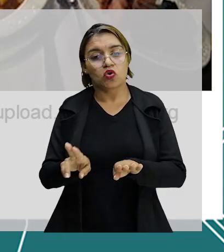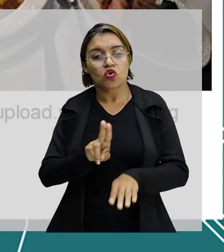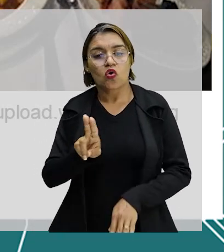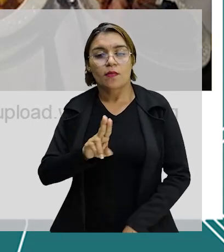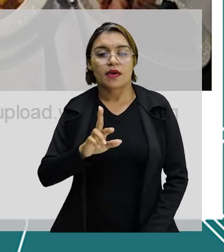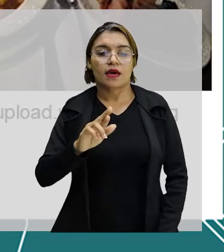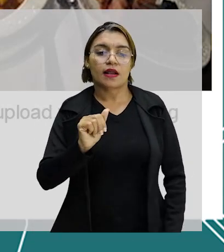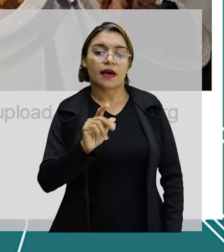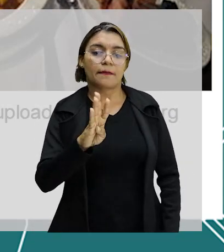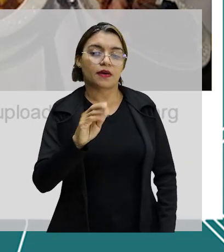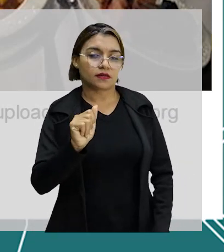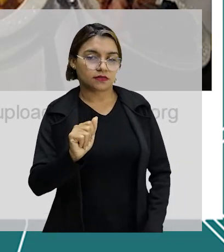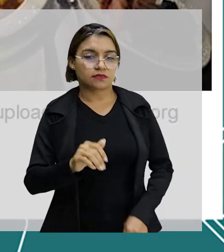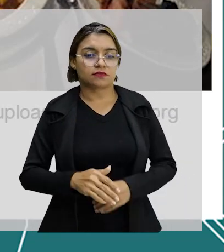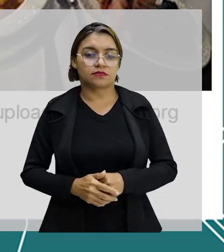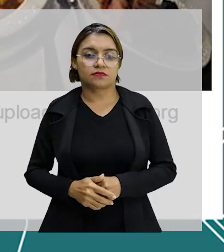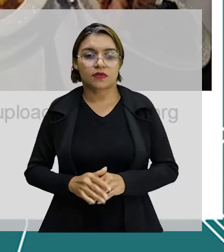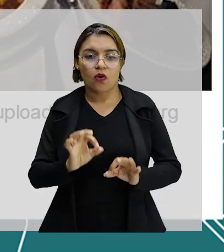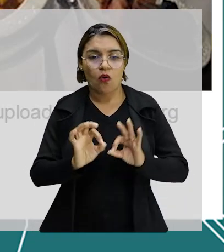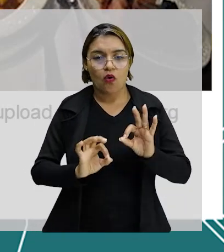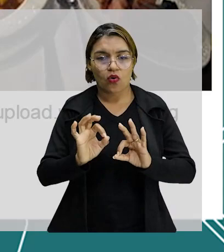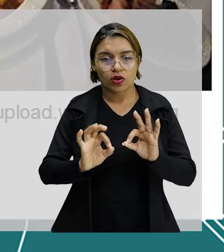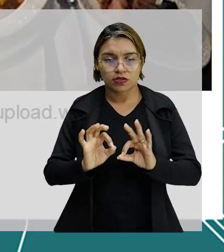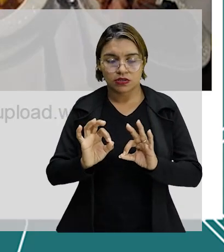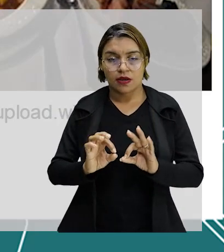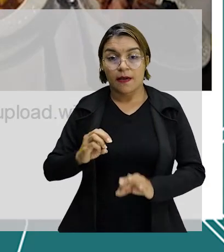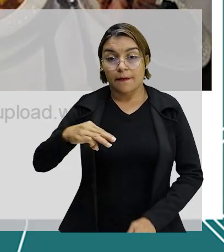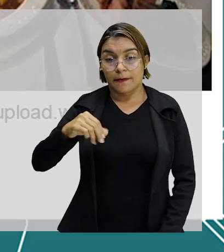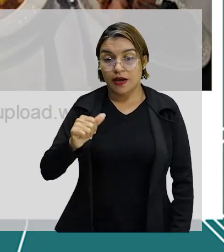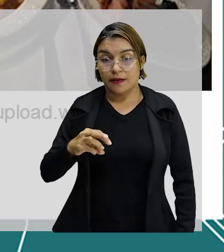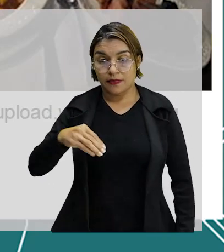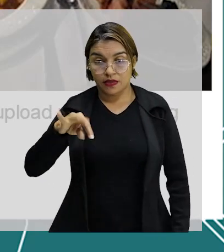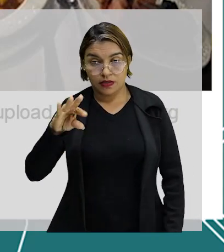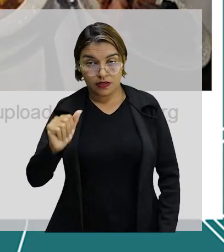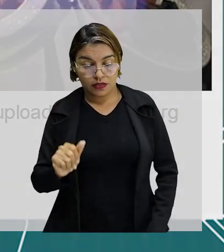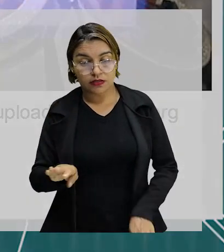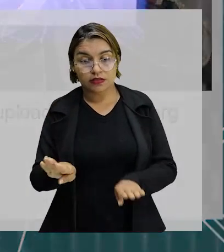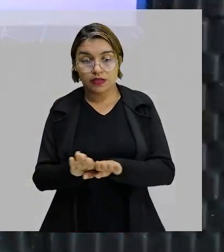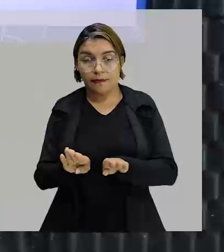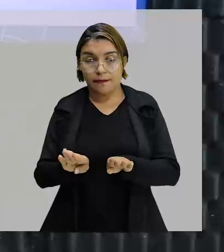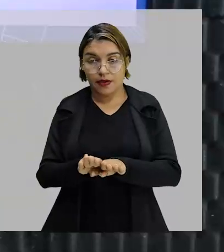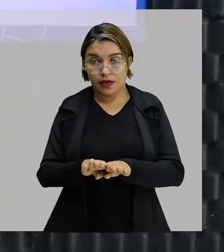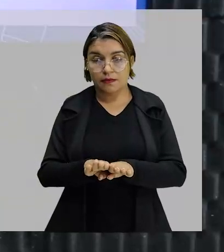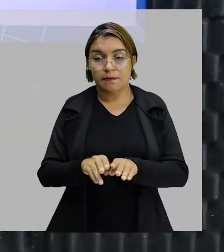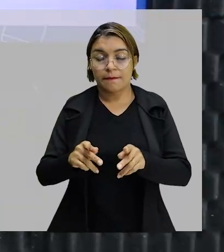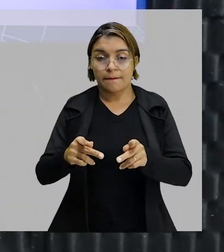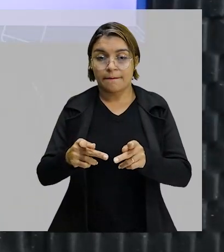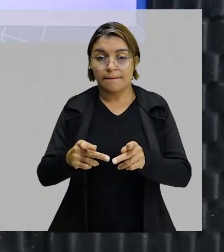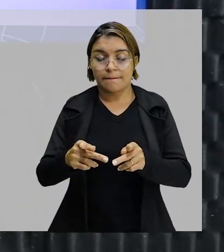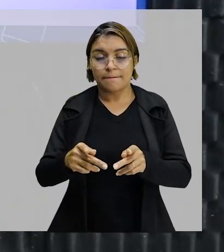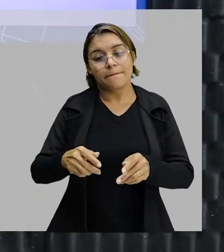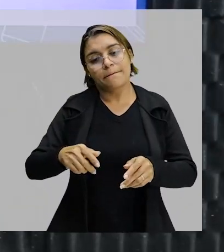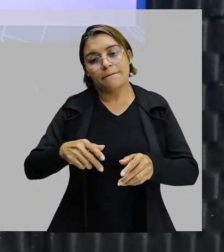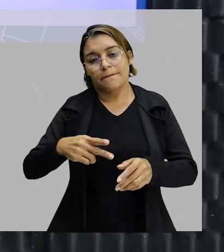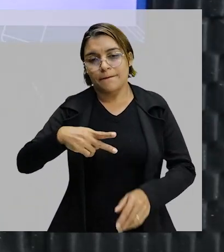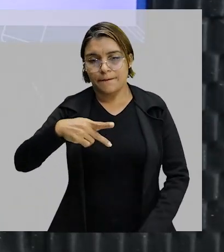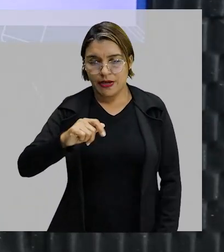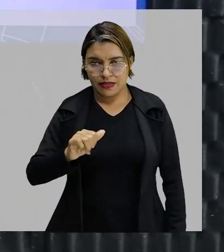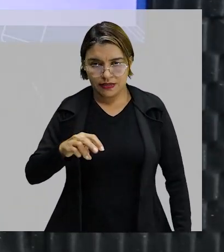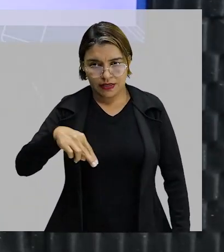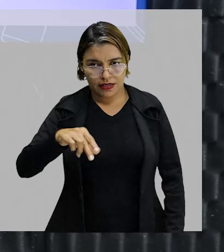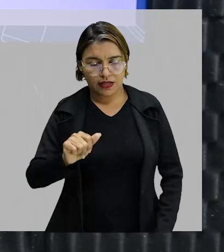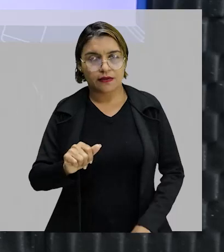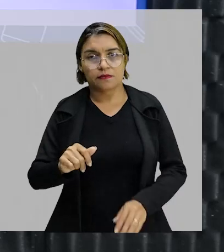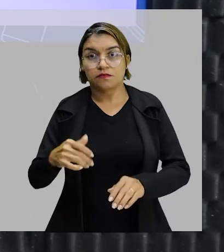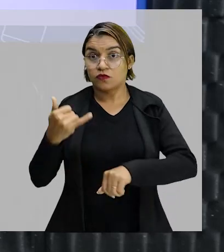de distintas maneiras. A marmita ou marmite, a panela de ferro que os pescadores levavam no barco, dá o